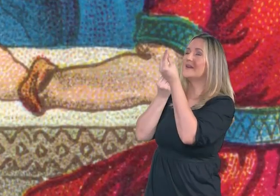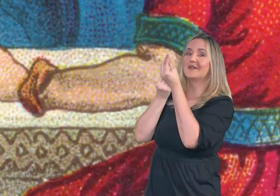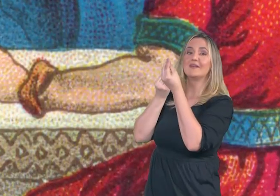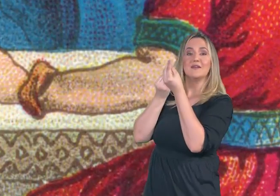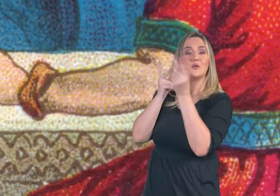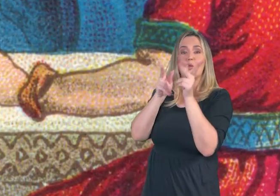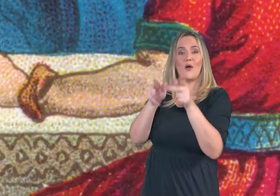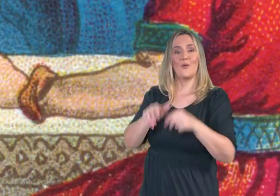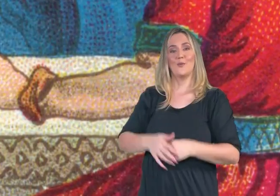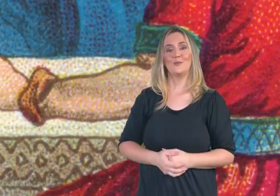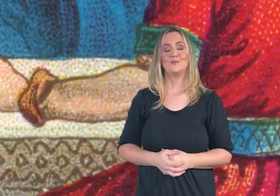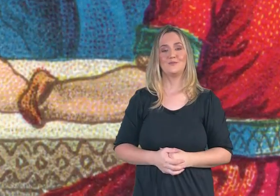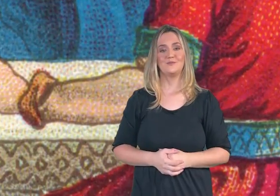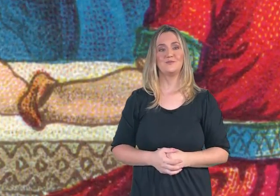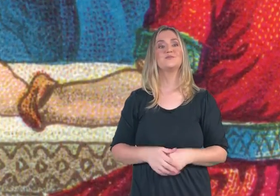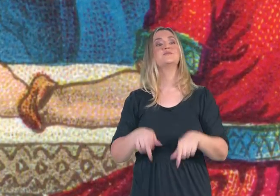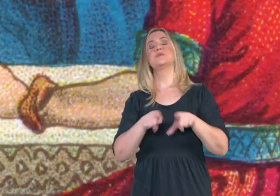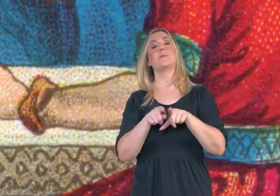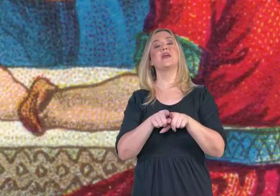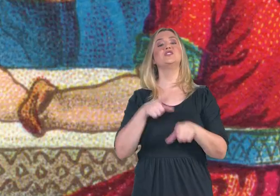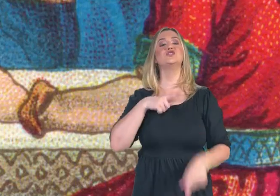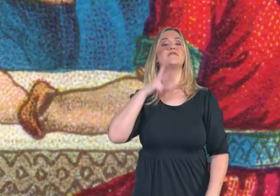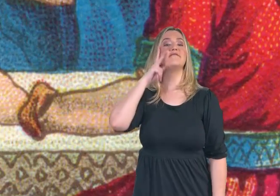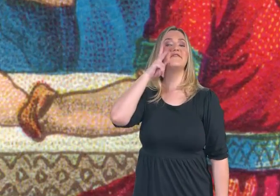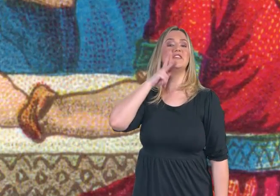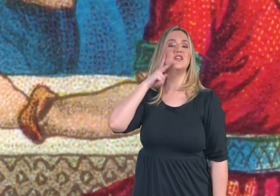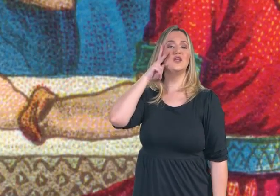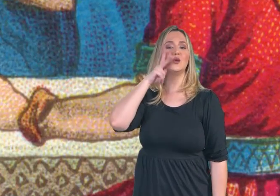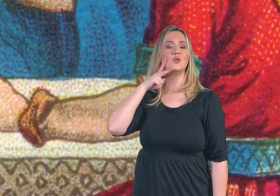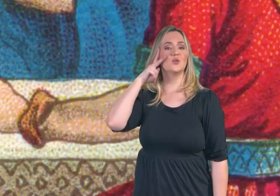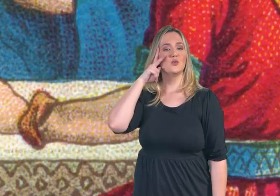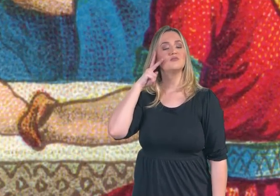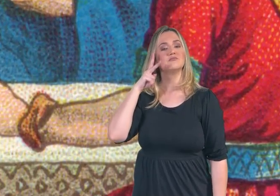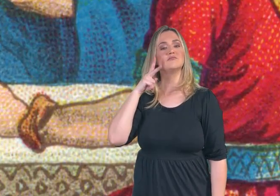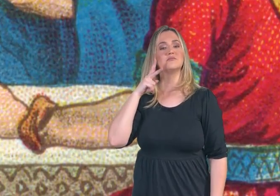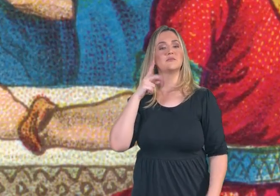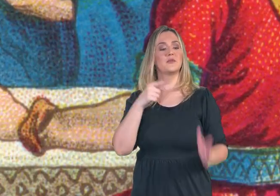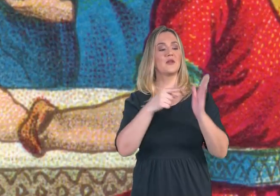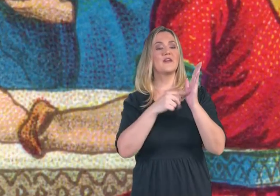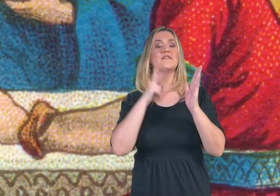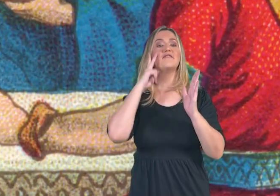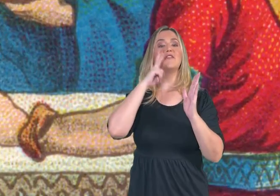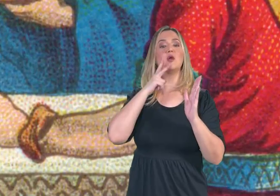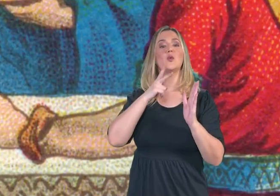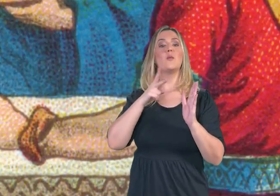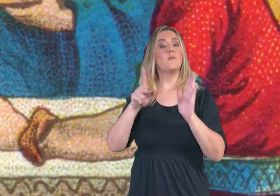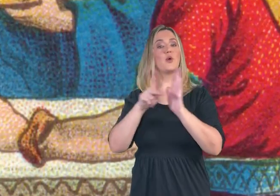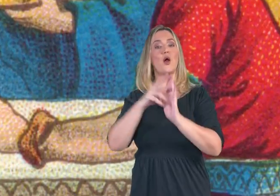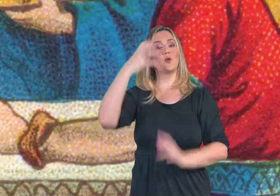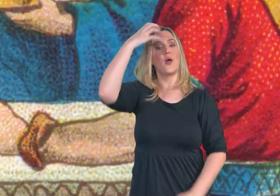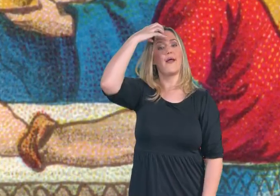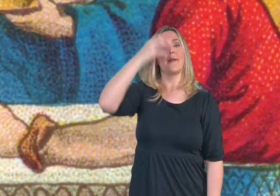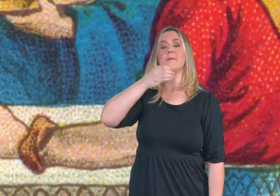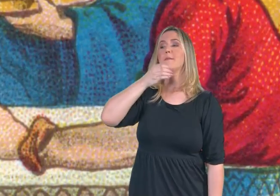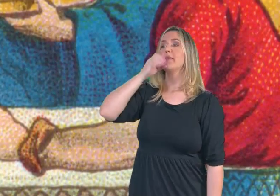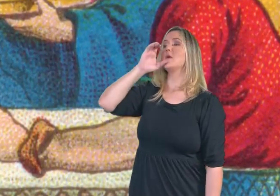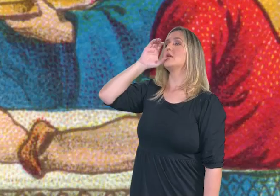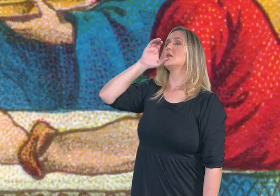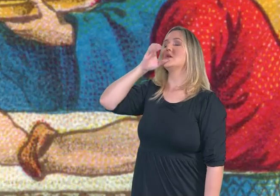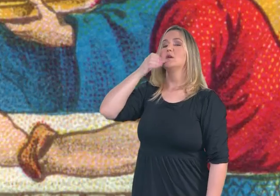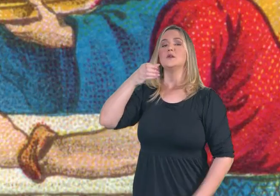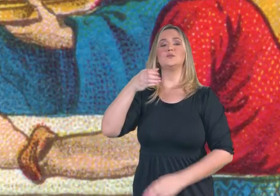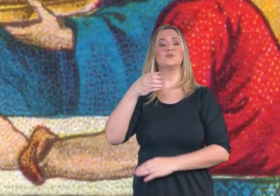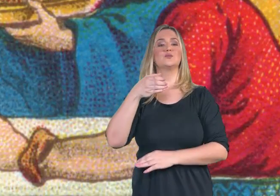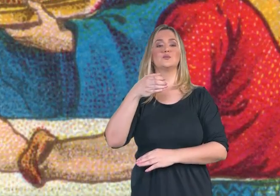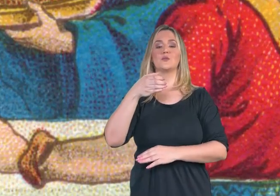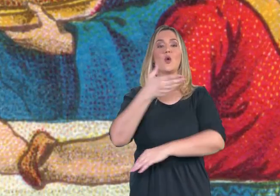vinho, ou conforme a anotação bíblica, o vinho que o rei bebia, isto é, o vinho que o rei estava acostumado a beber, o que